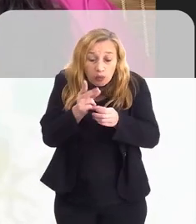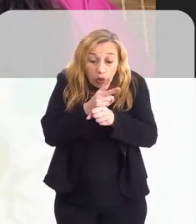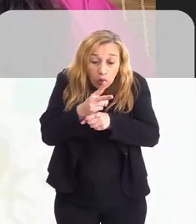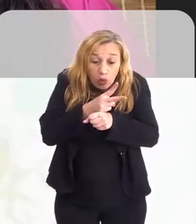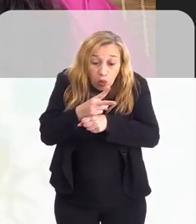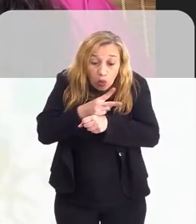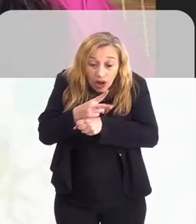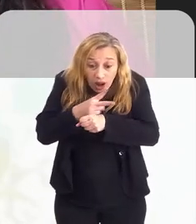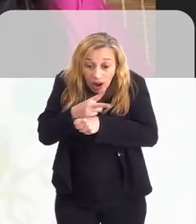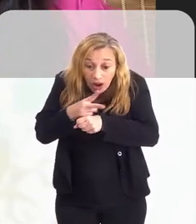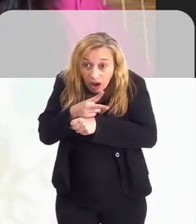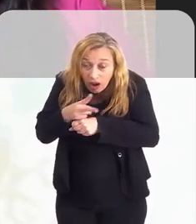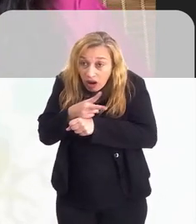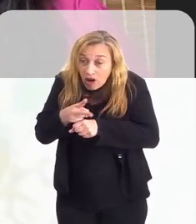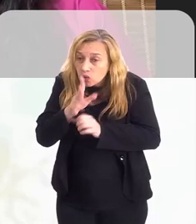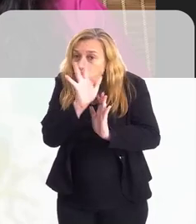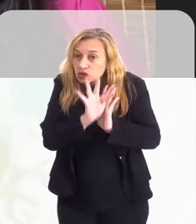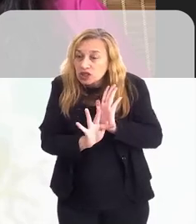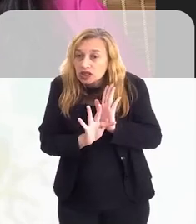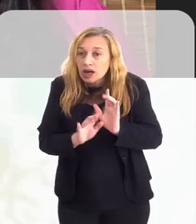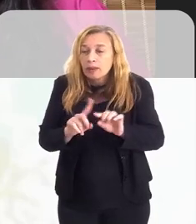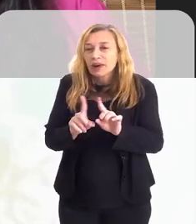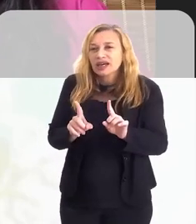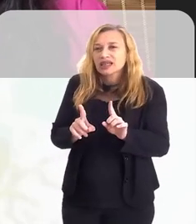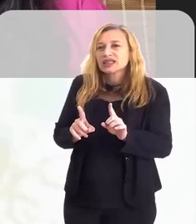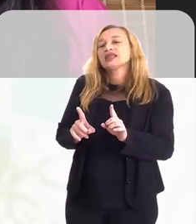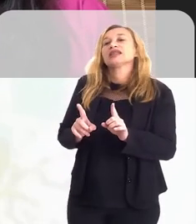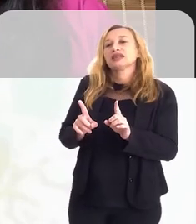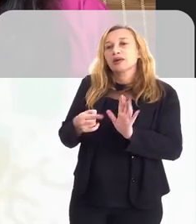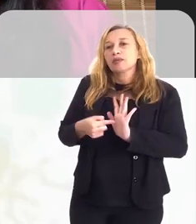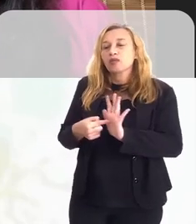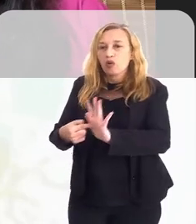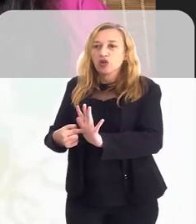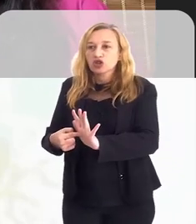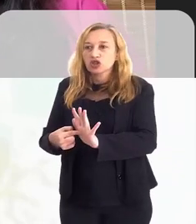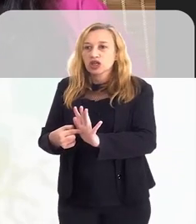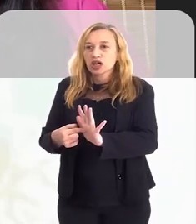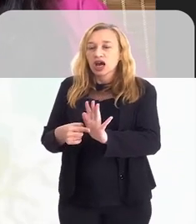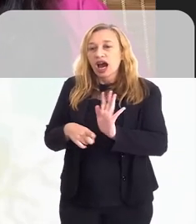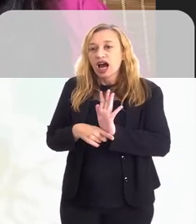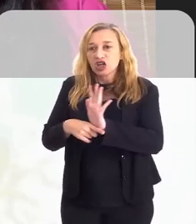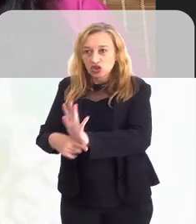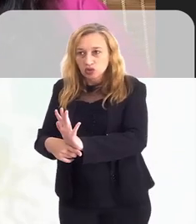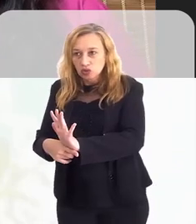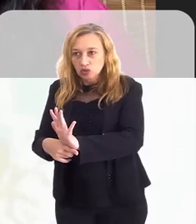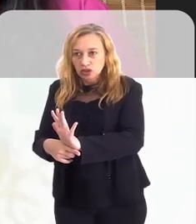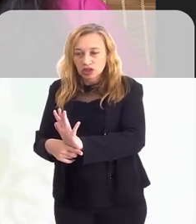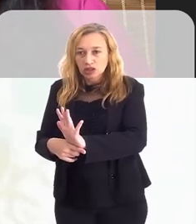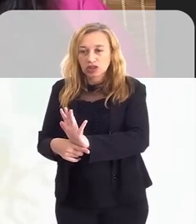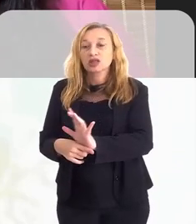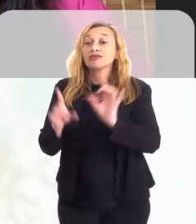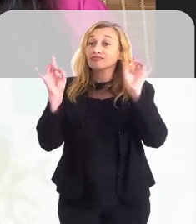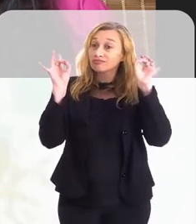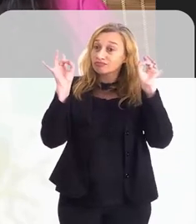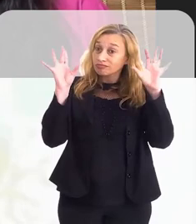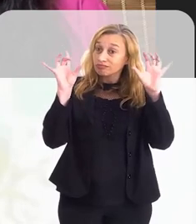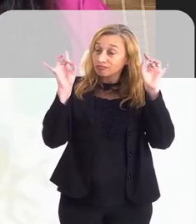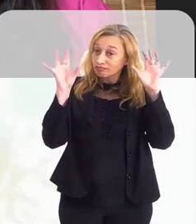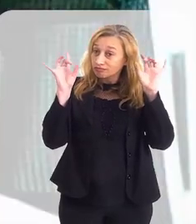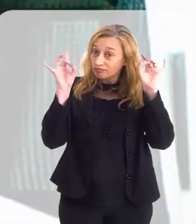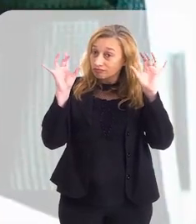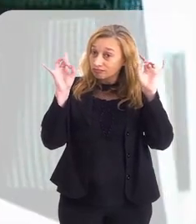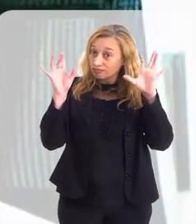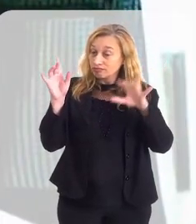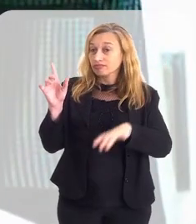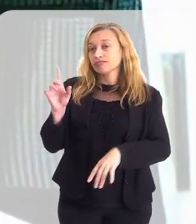a procura no texto, não aparece. Agora, aparece atendimento educacional especializado. O que é o atendimento educacional